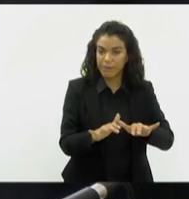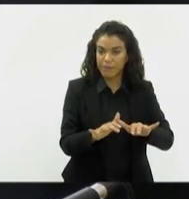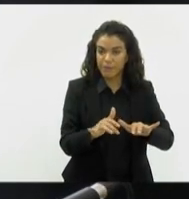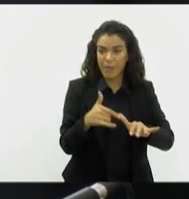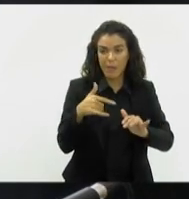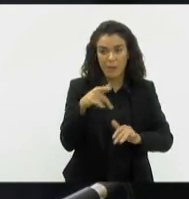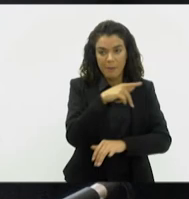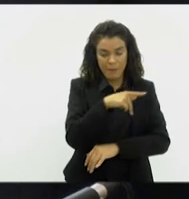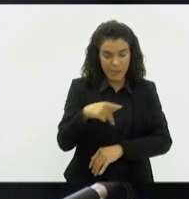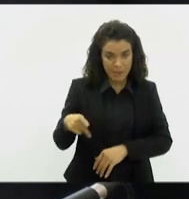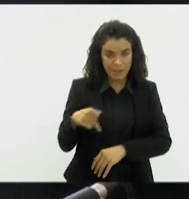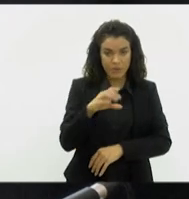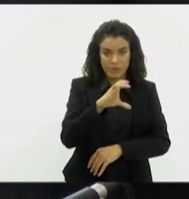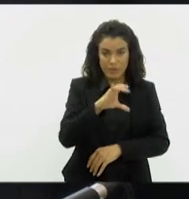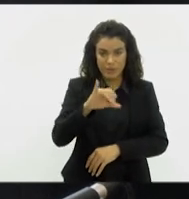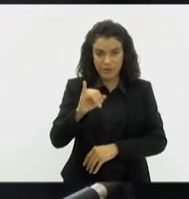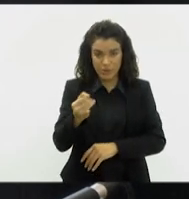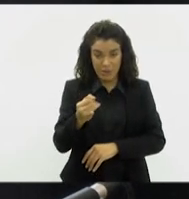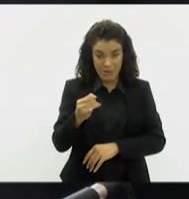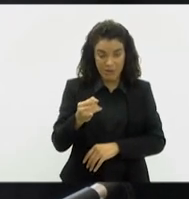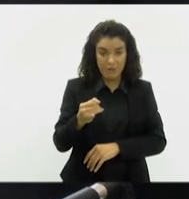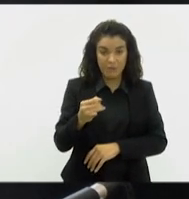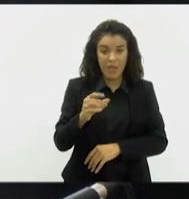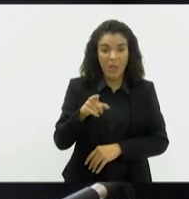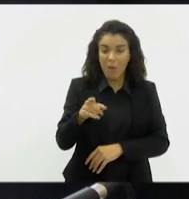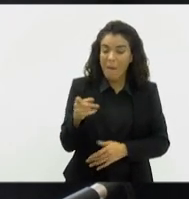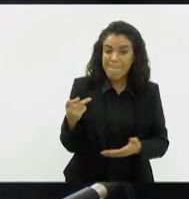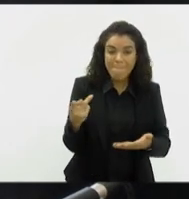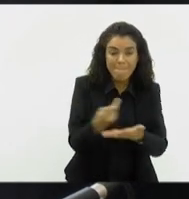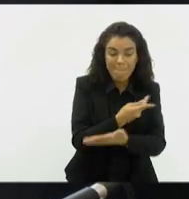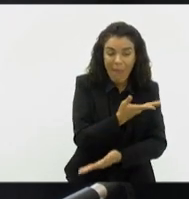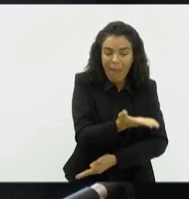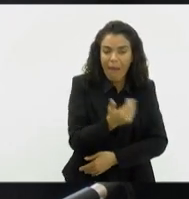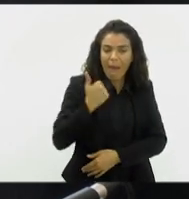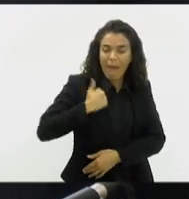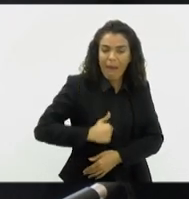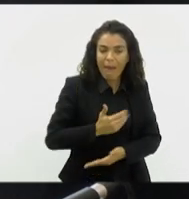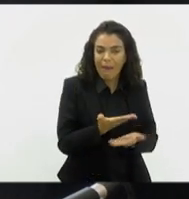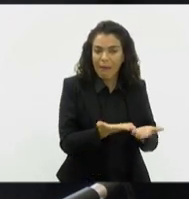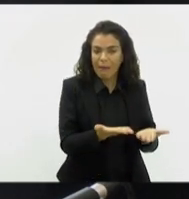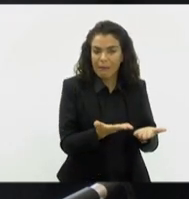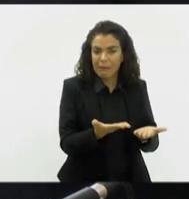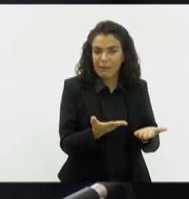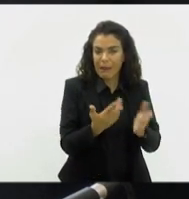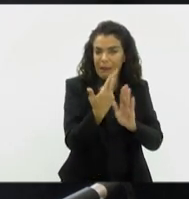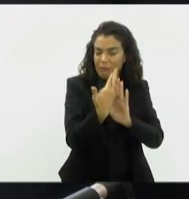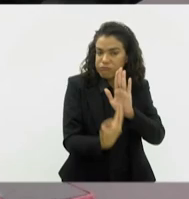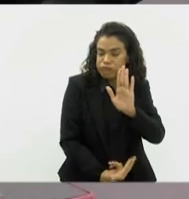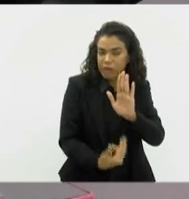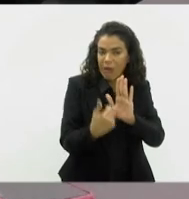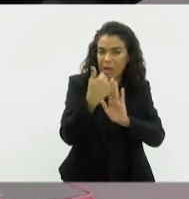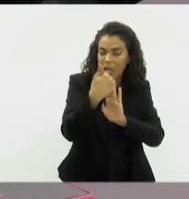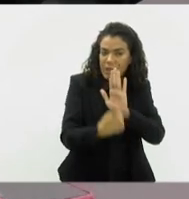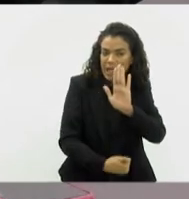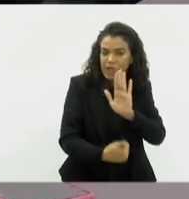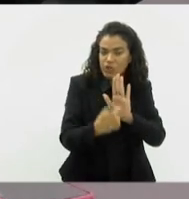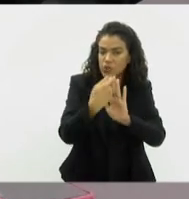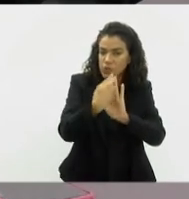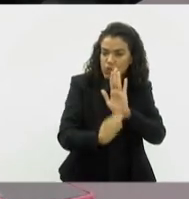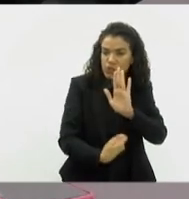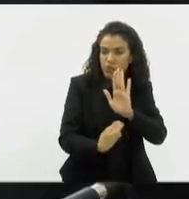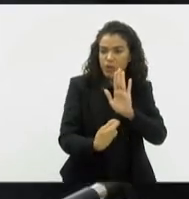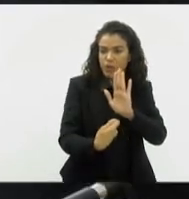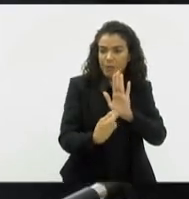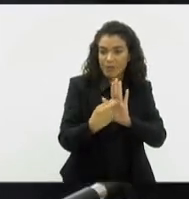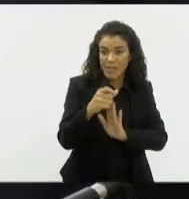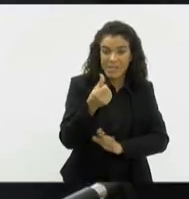presidente da Comissão de Constituição e Justiça dessa casa, se eu fosse à época, uma porcaria dessa não passaria. Sim, presidente, com essa redação. Mas o que eu estou tentando dizer para o senhor é segundo, que eu os considero requisitos... que